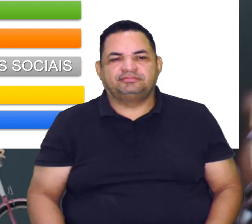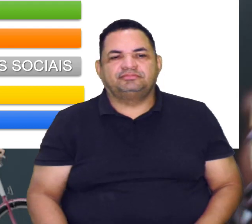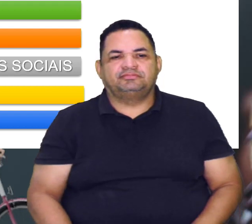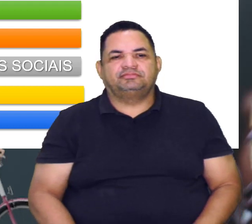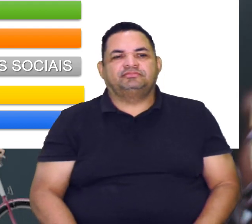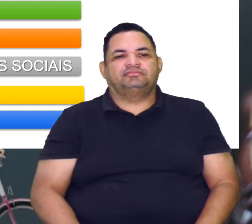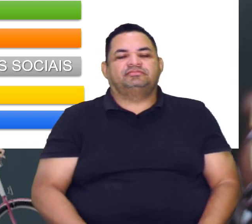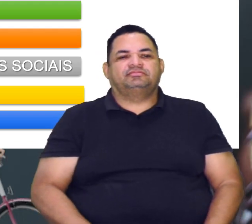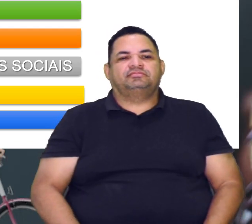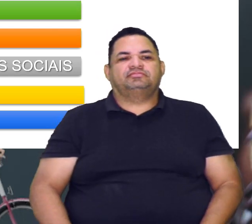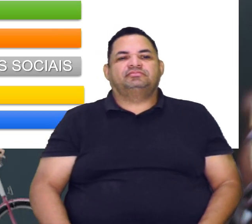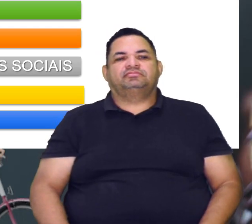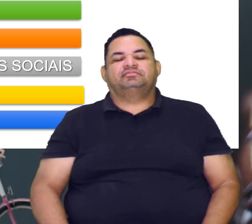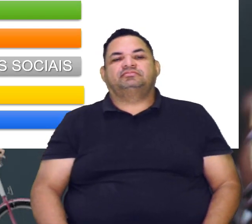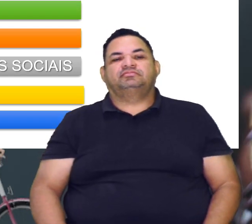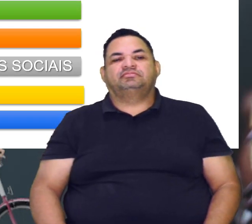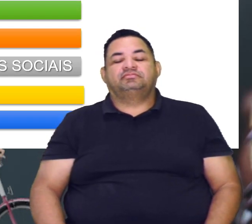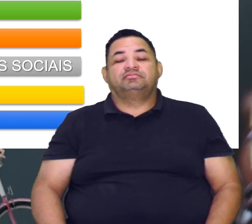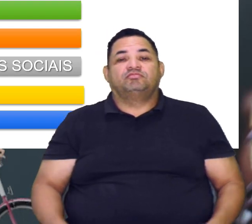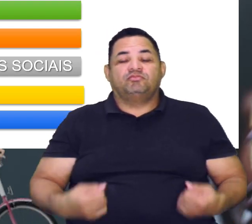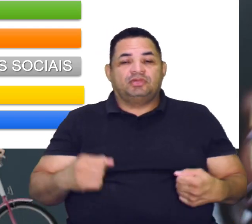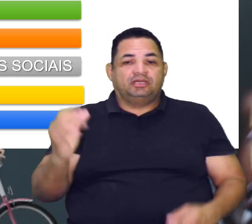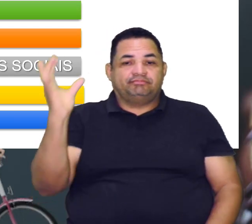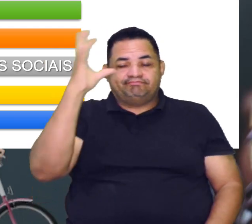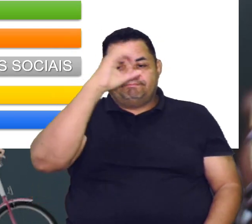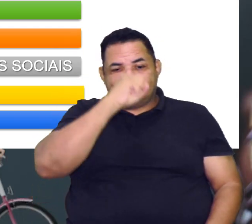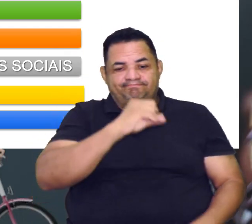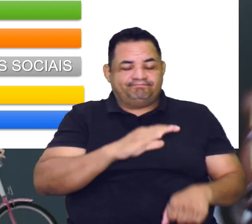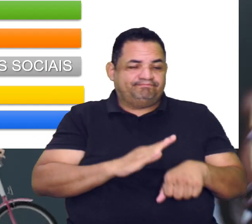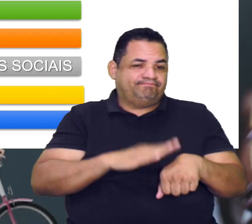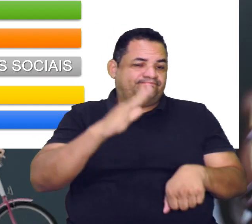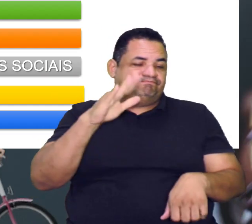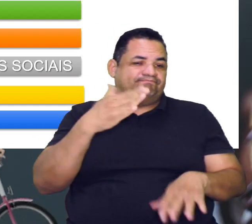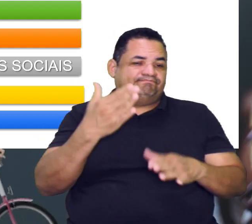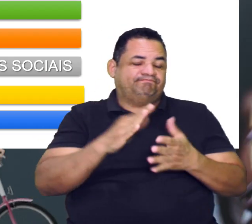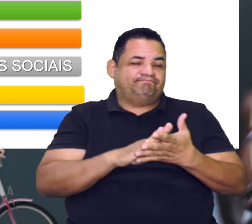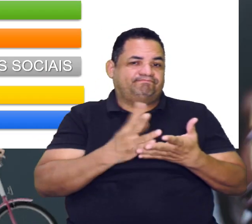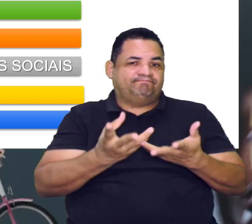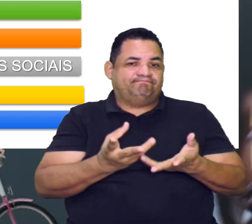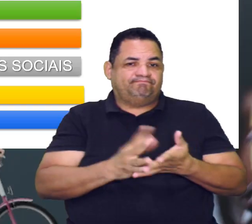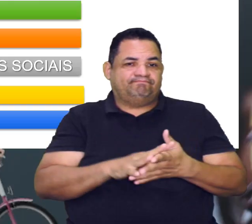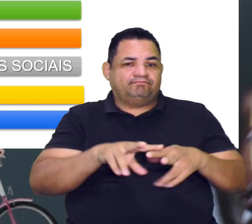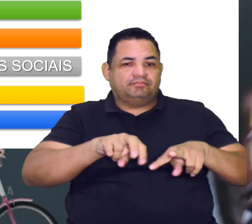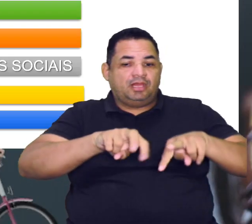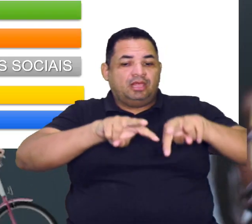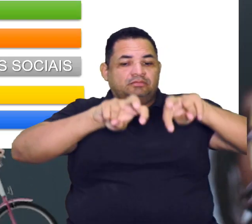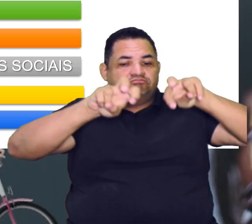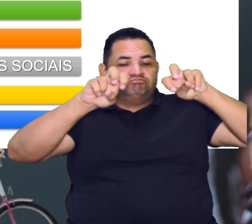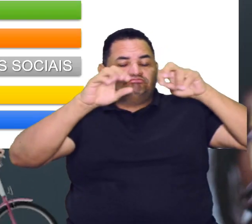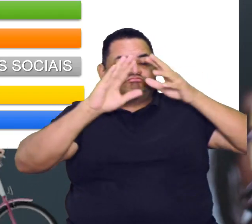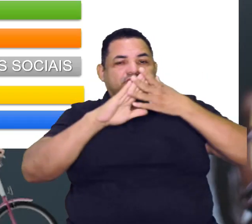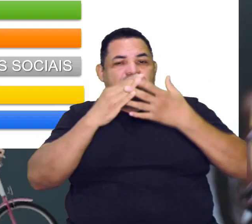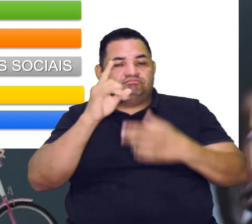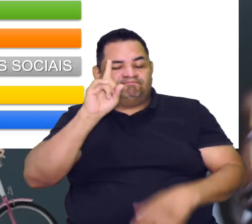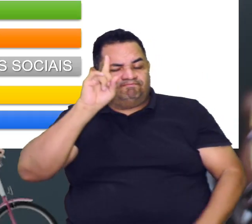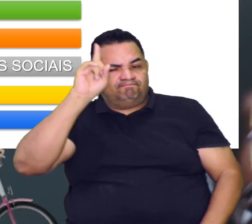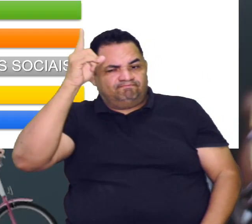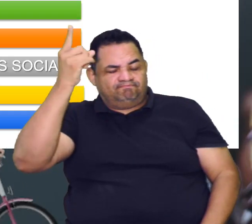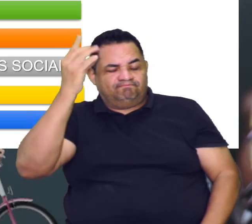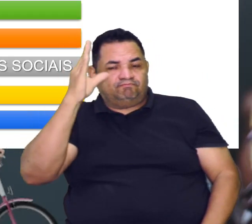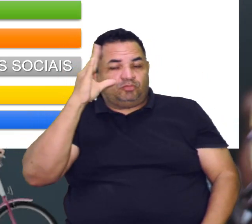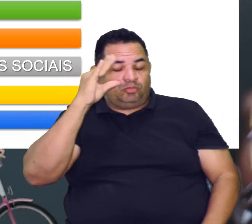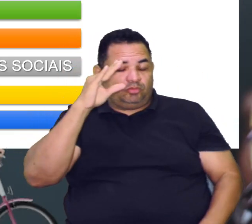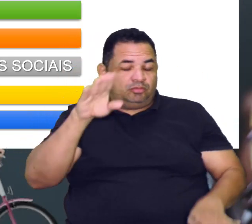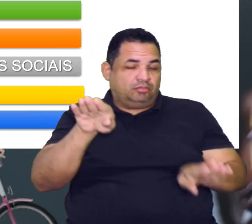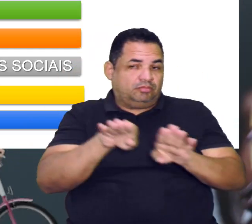eu poder aprender mais, explorar a curiosidade, a criatividade através de